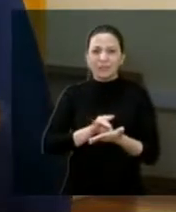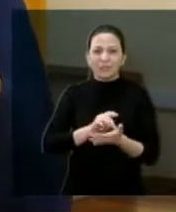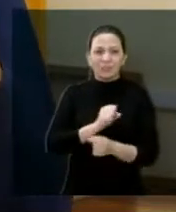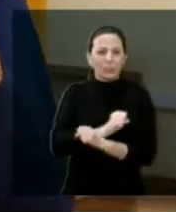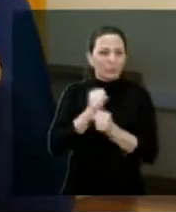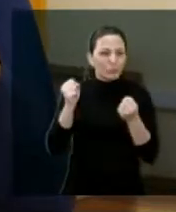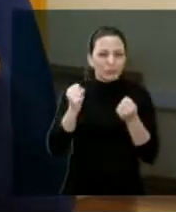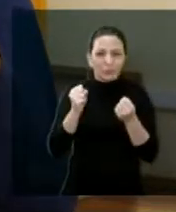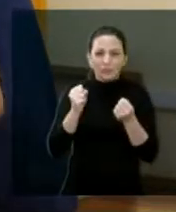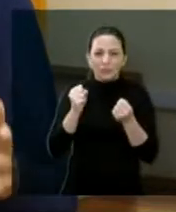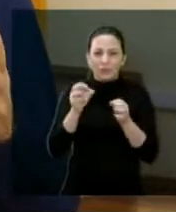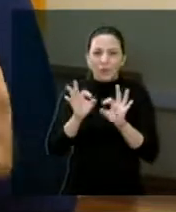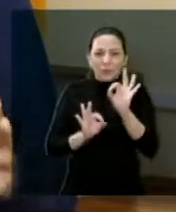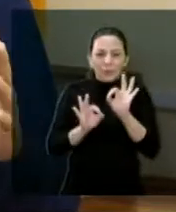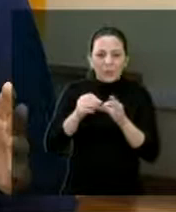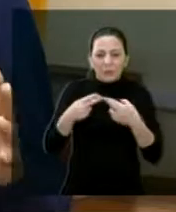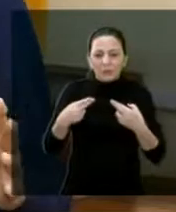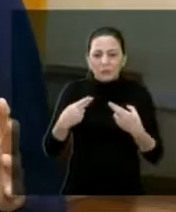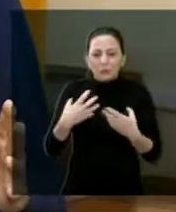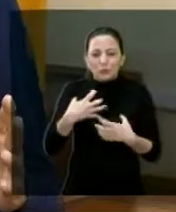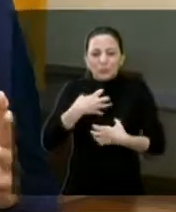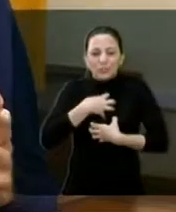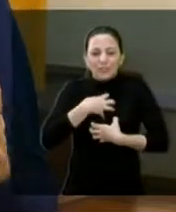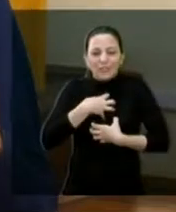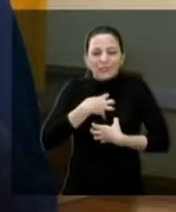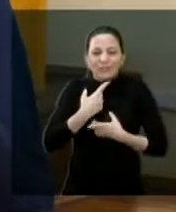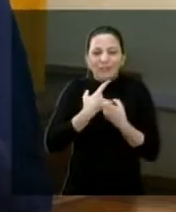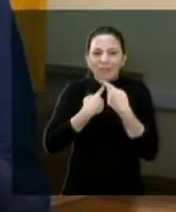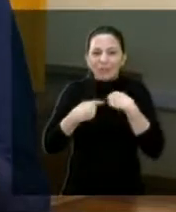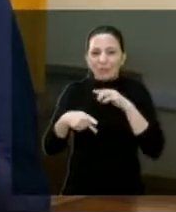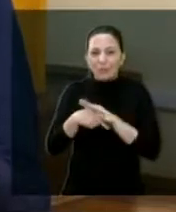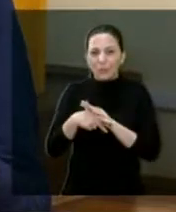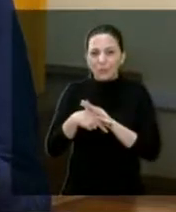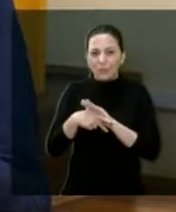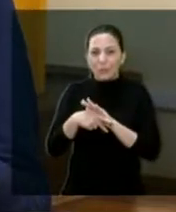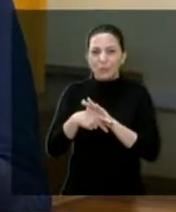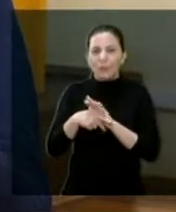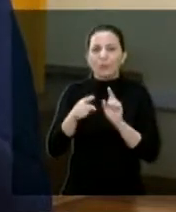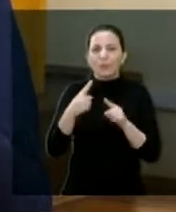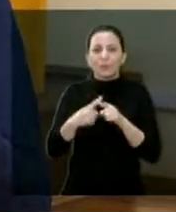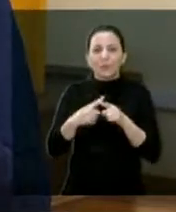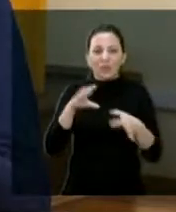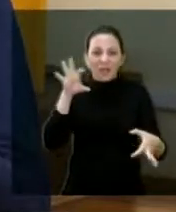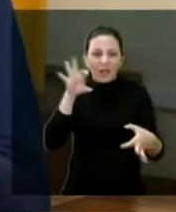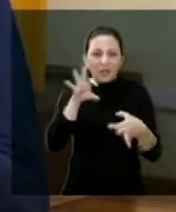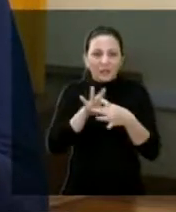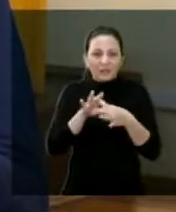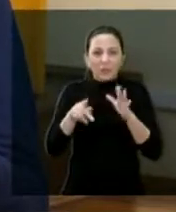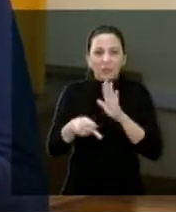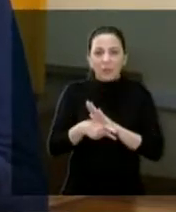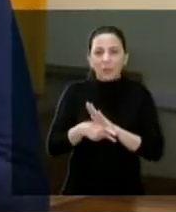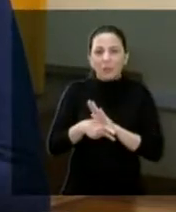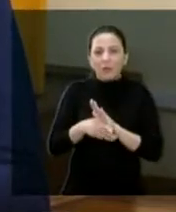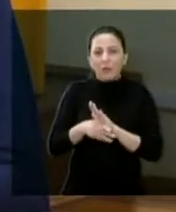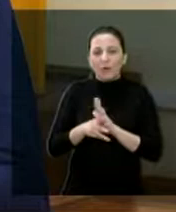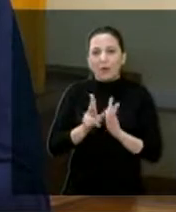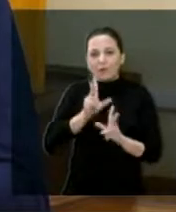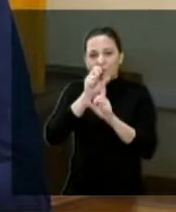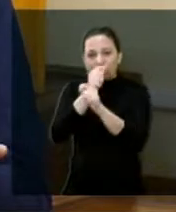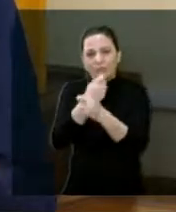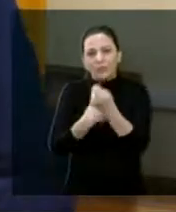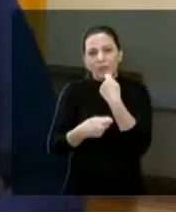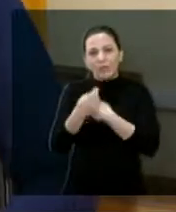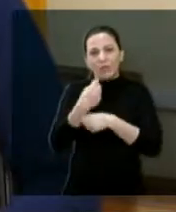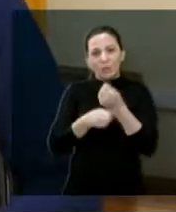porque o jornal, via de regra, todos os jornais estão atrelados a alguma força econômica e você pode ir